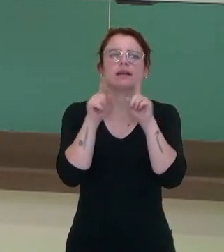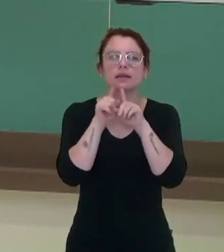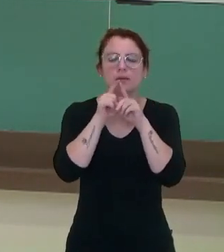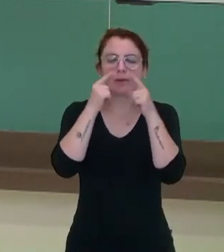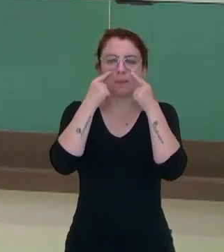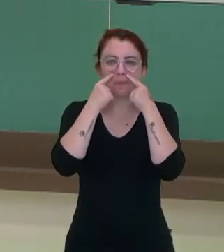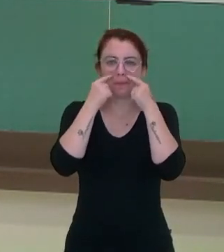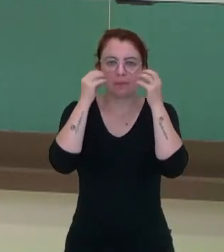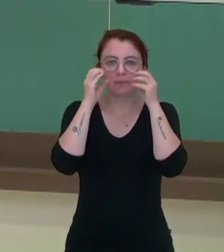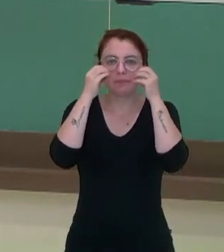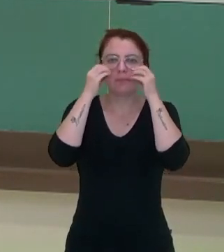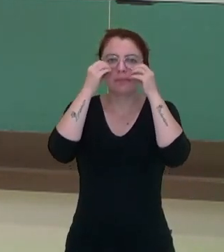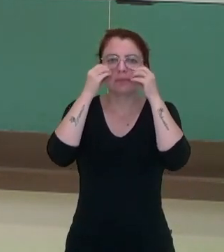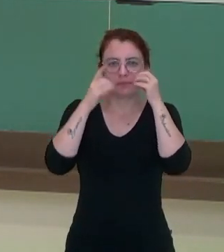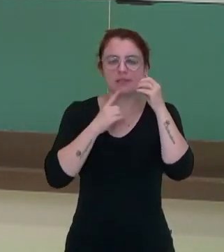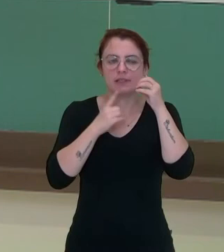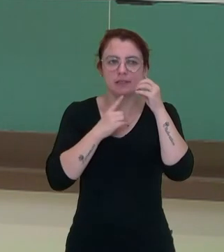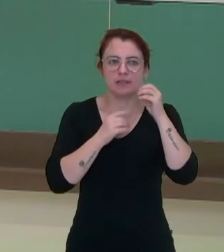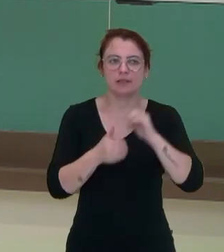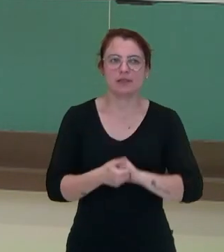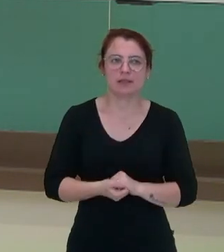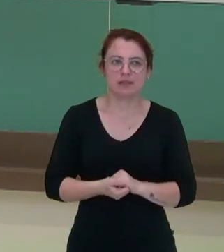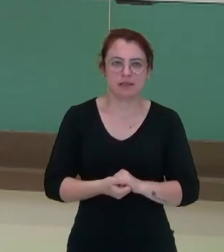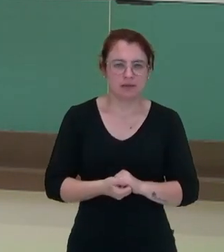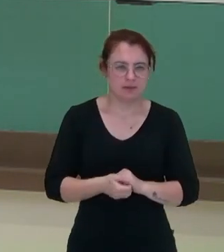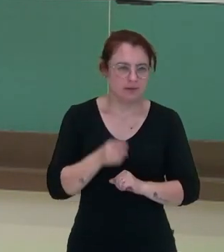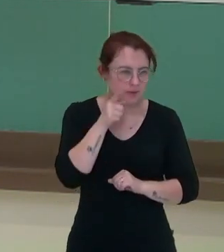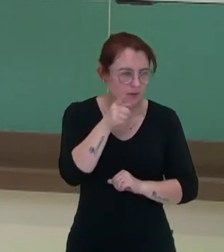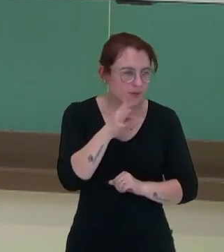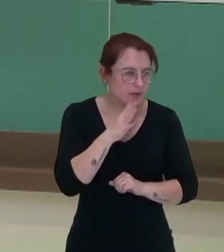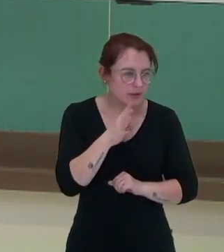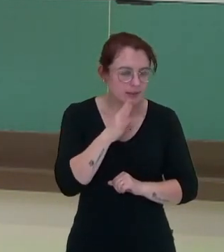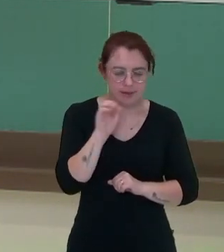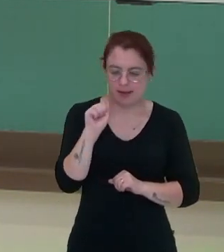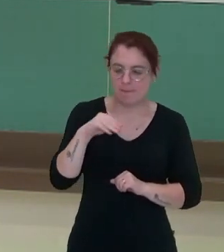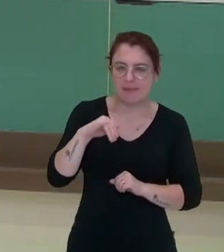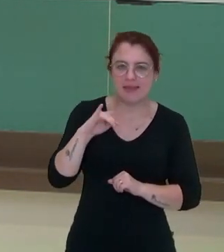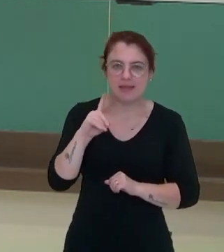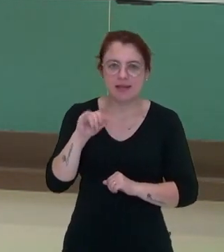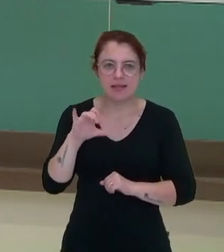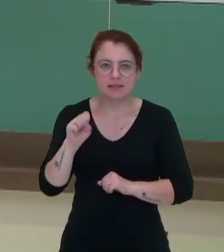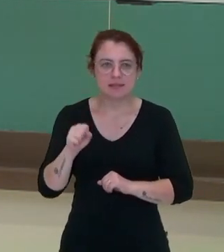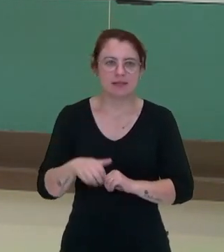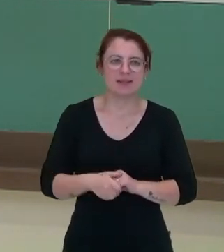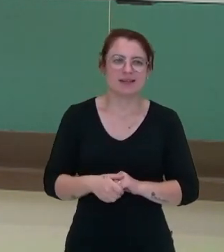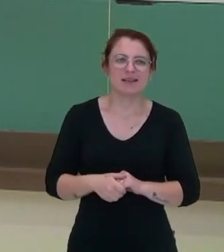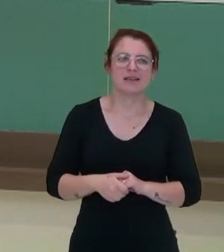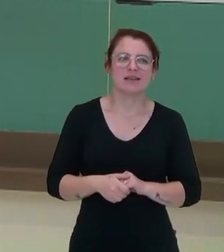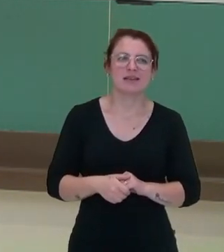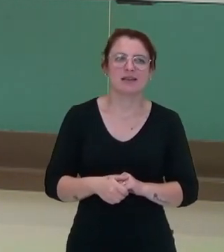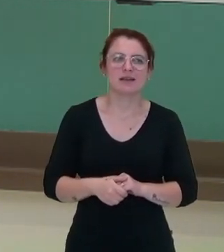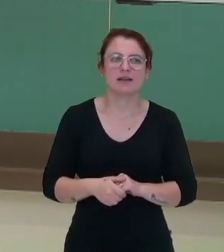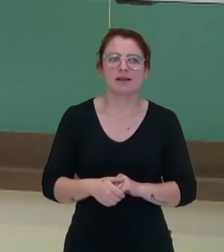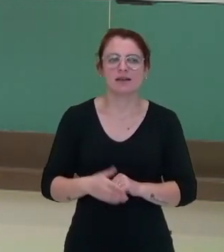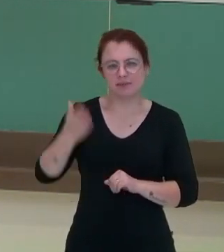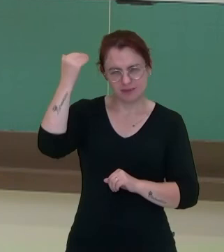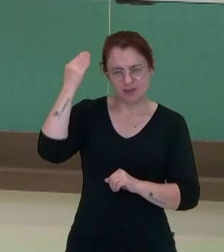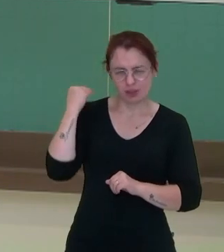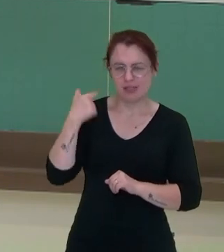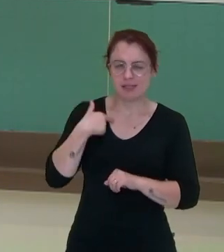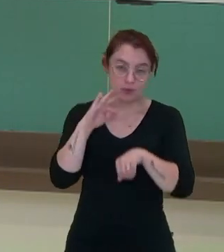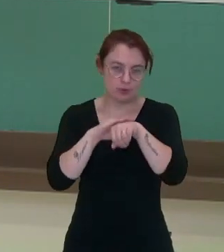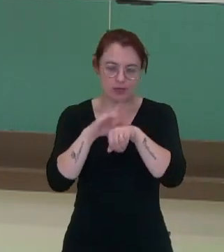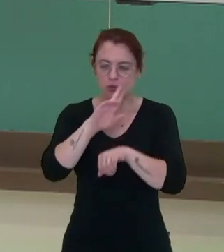das amígdalas? Se eu contar para vocês que o professor Fabiano, esses dias, ficou com amidalite, o que que é